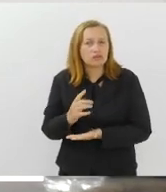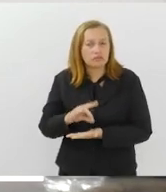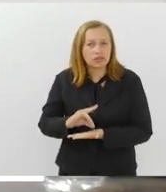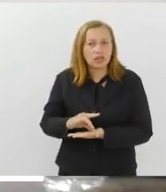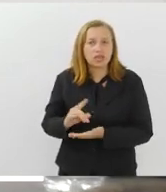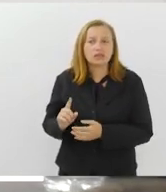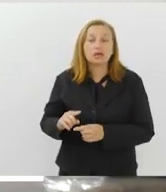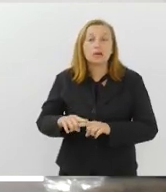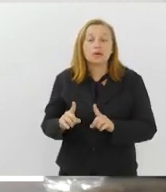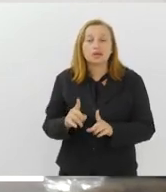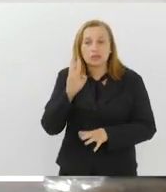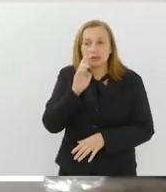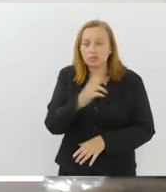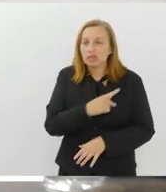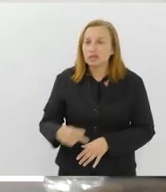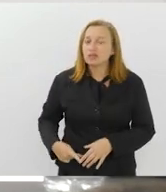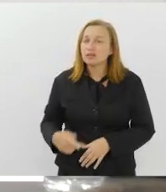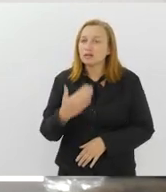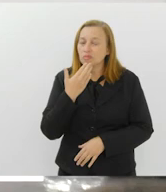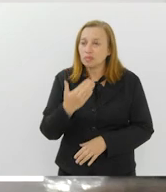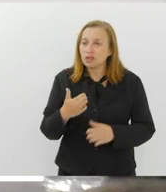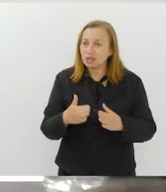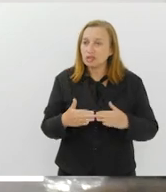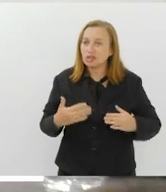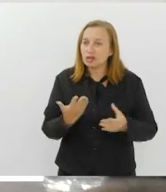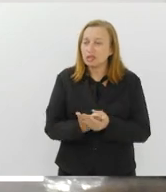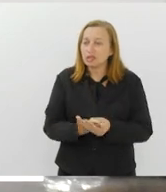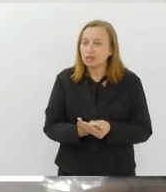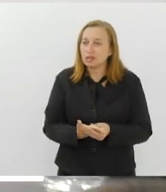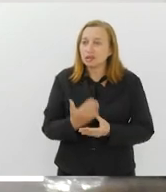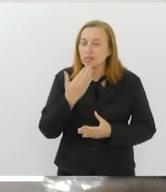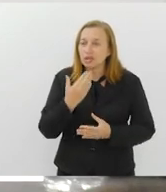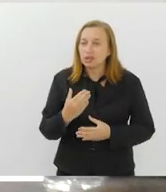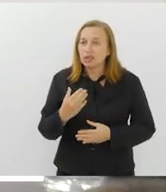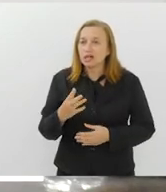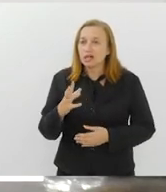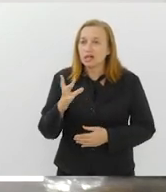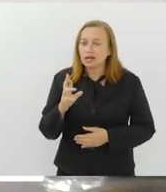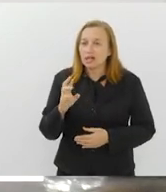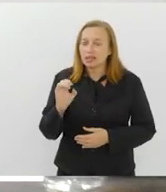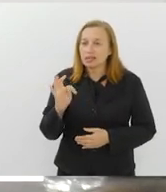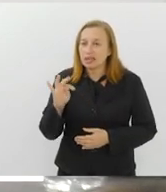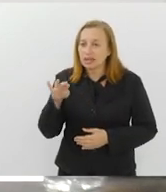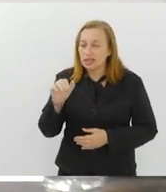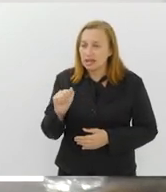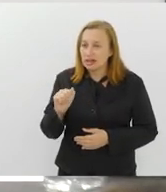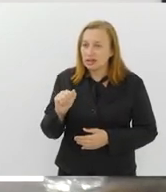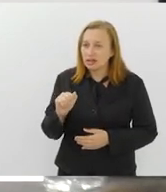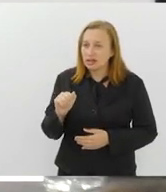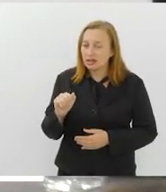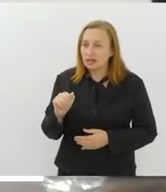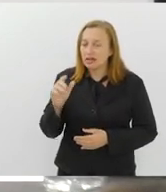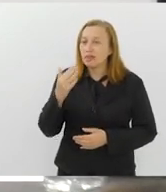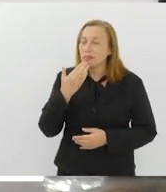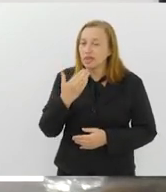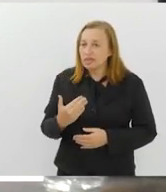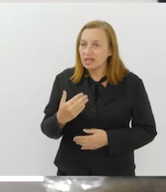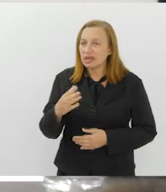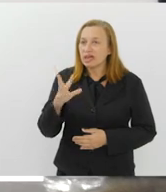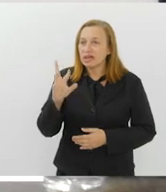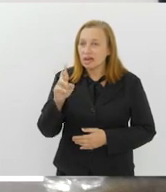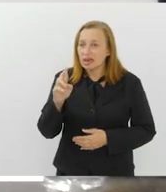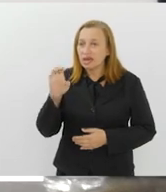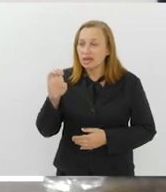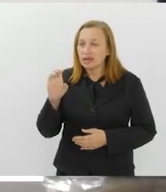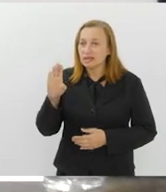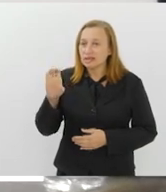isso, presidente, gostaria que fizesse um requerimento solicitando a Receita Federal. Hein, presidente? Pois não. Gostaria de pedir, perdoe-me